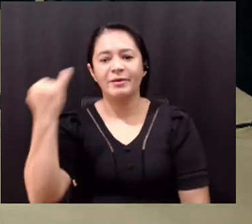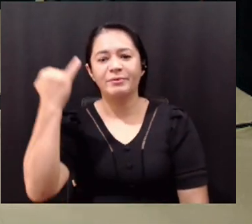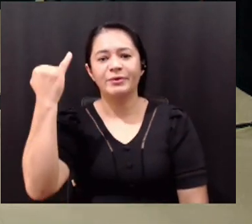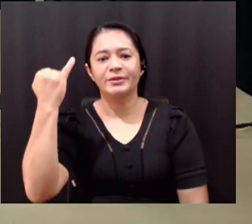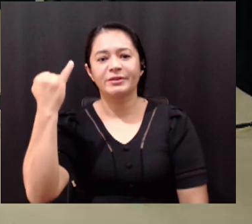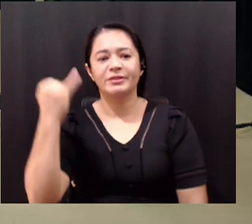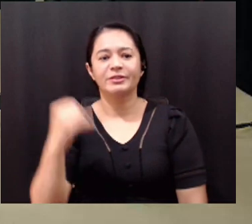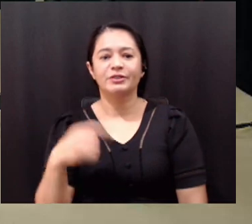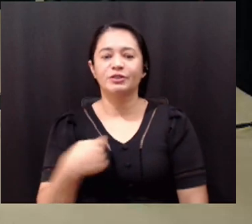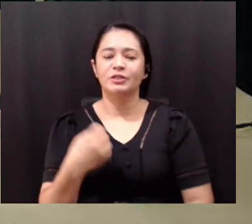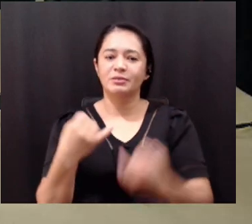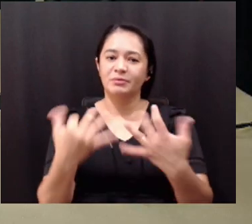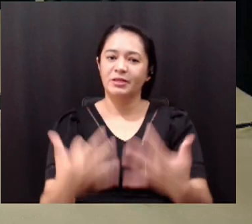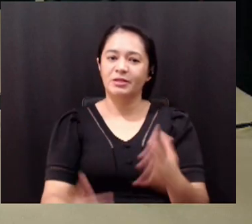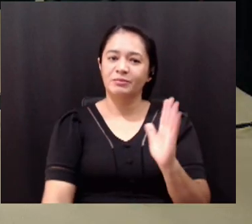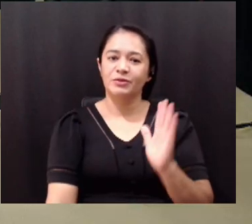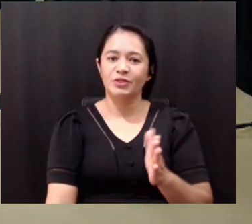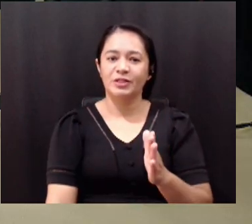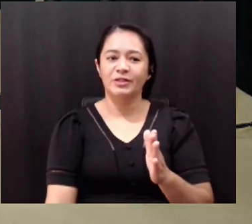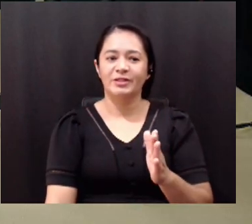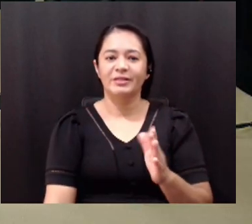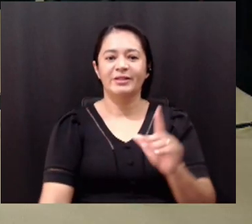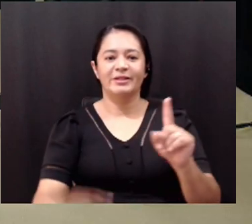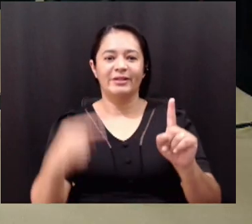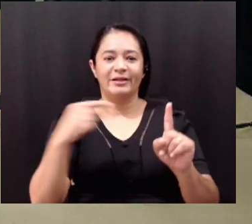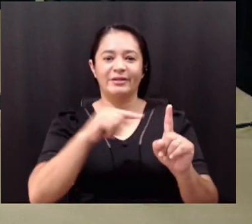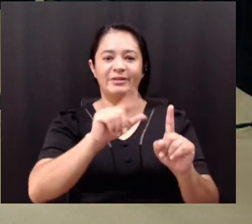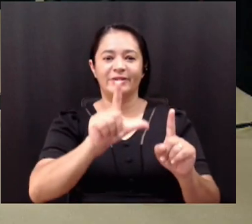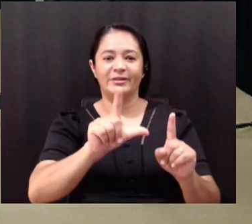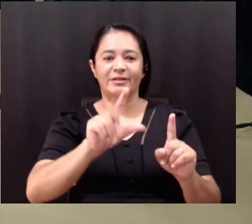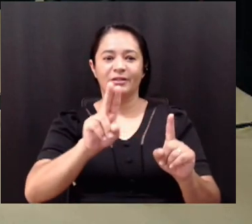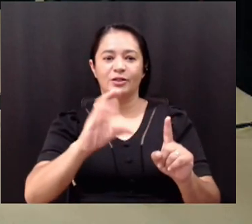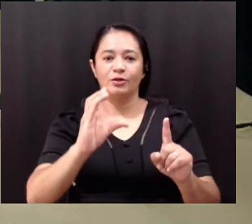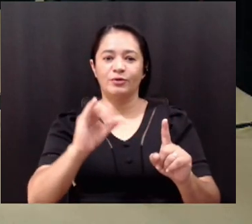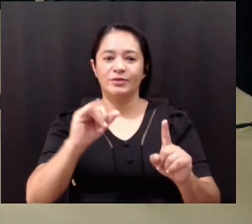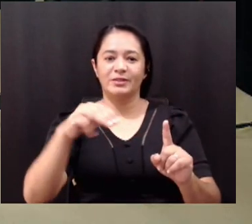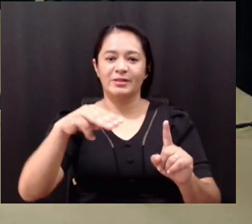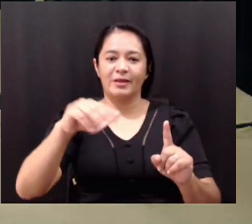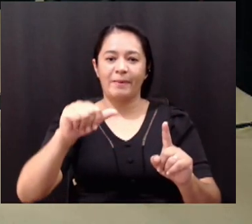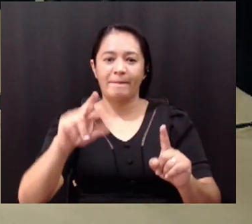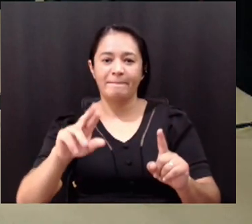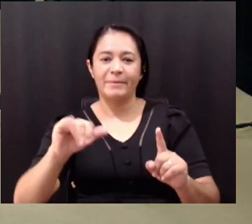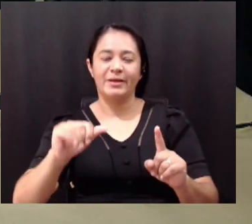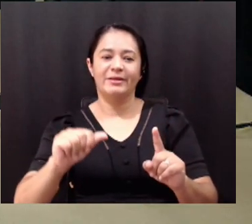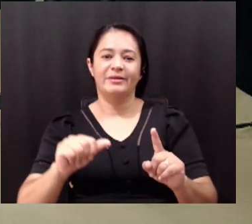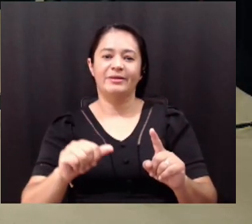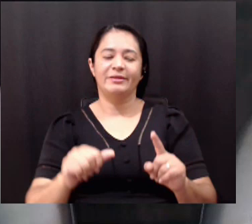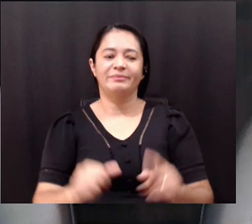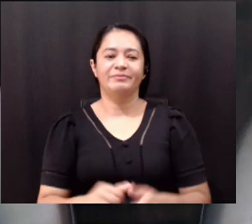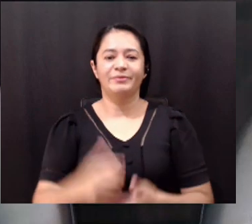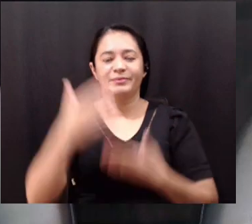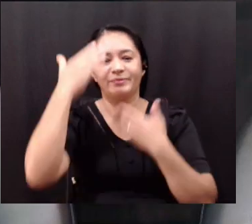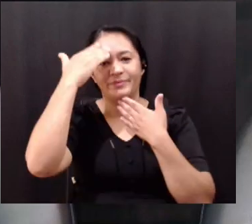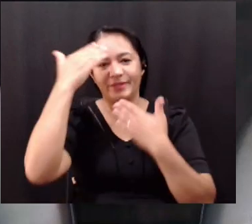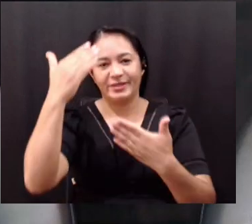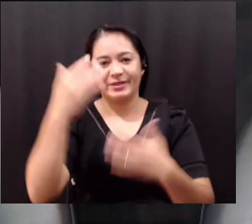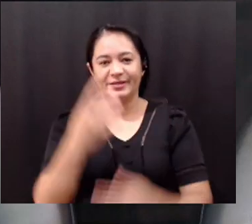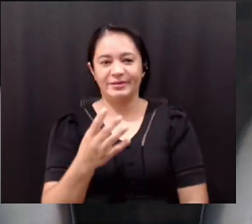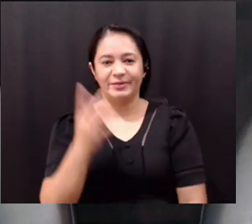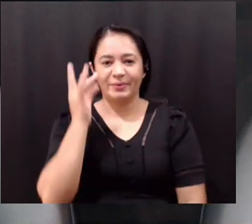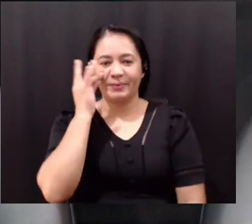então, com a doutora Lucimária Tavares. Muito obrigada pela sua participação, pela sua presença. Eu que